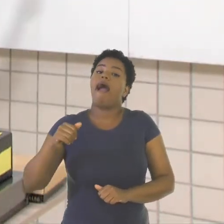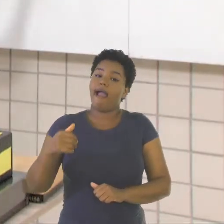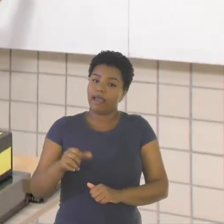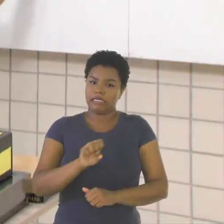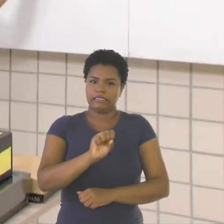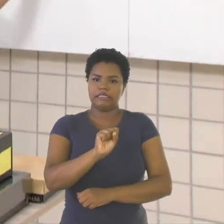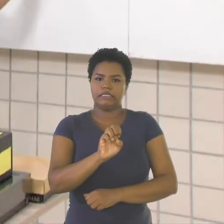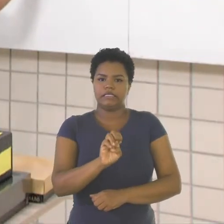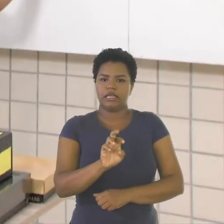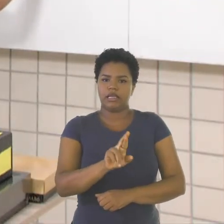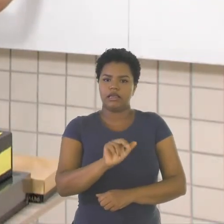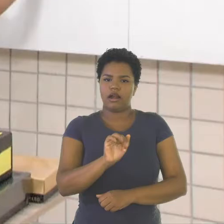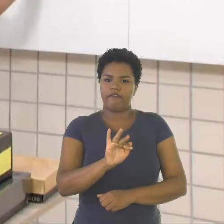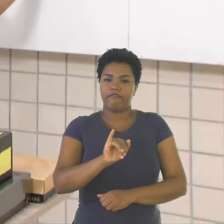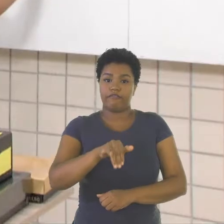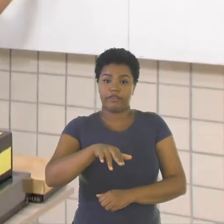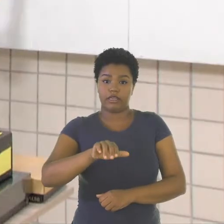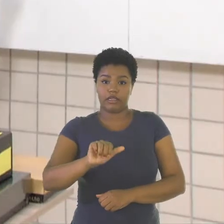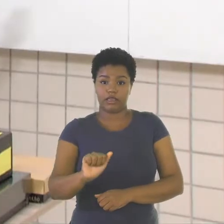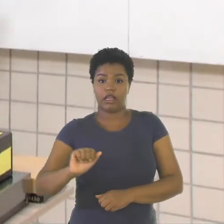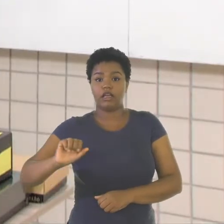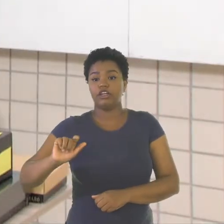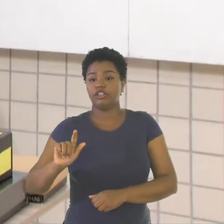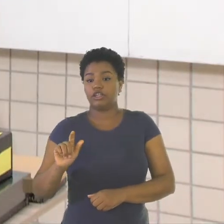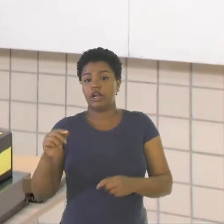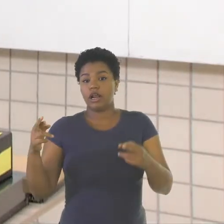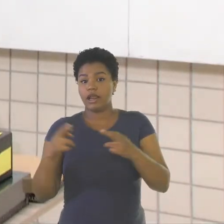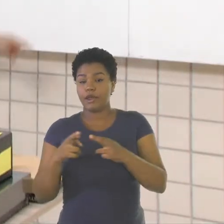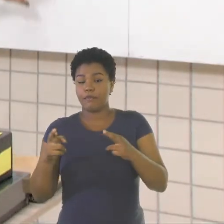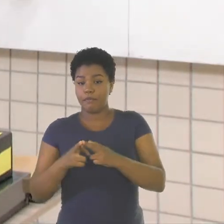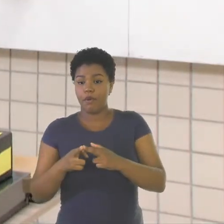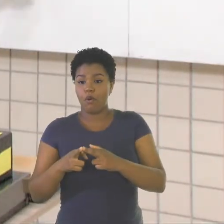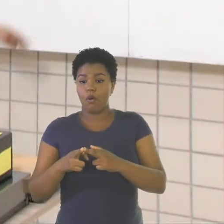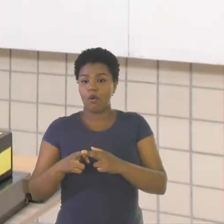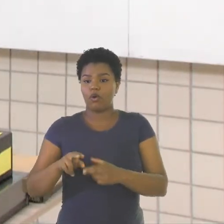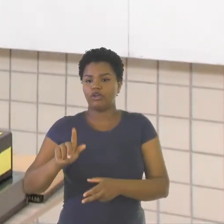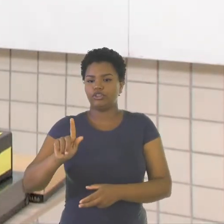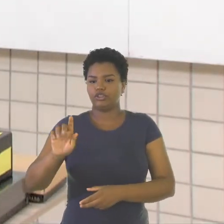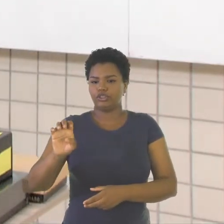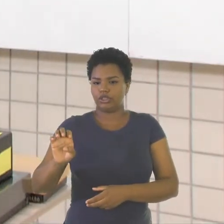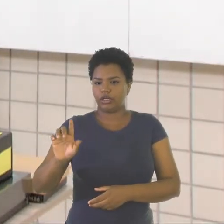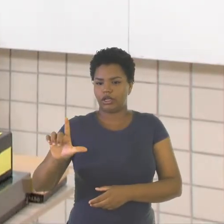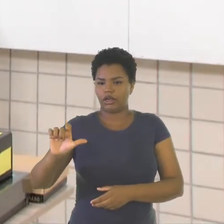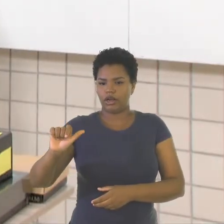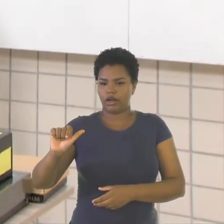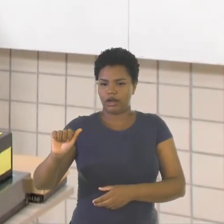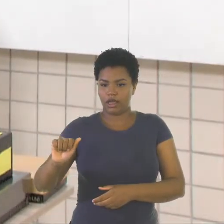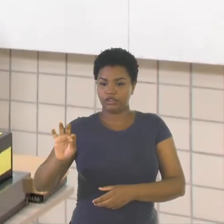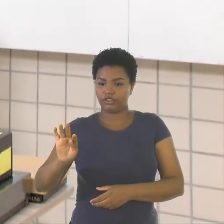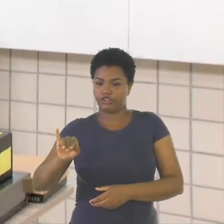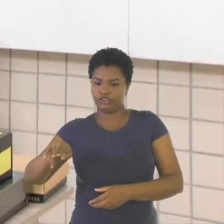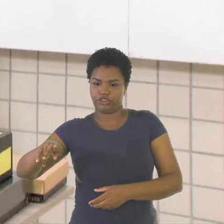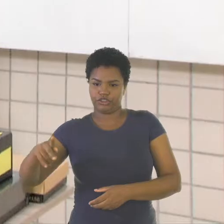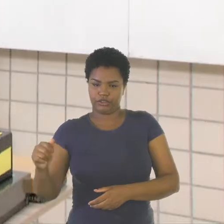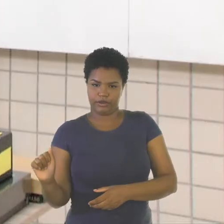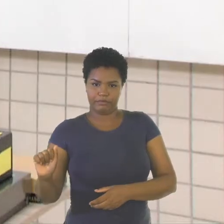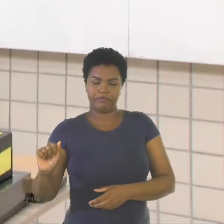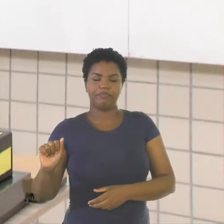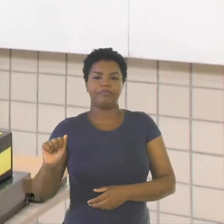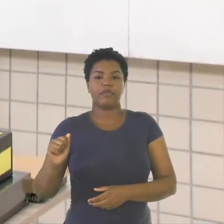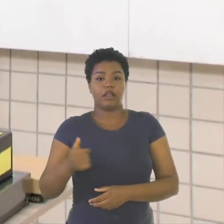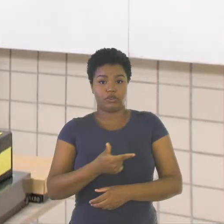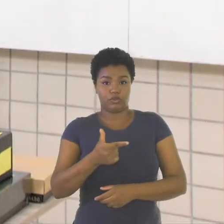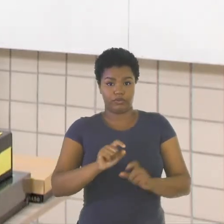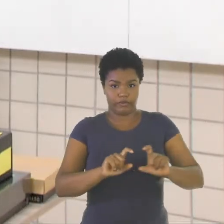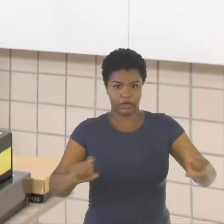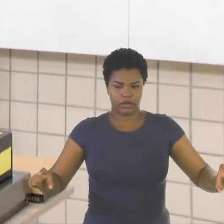só, a Serafina que é o número 1 e rimou com gelatina. Olha a segunda frase. Você conhece